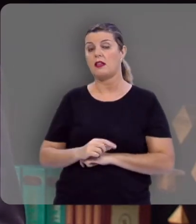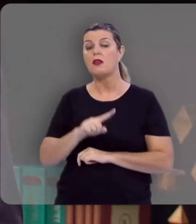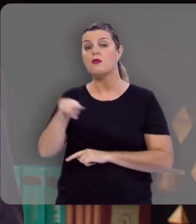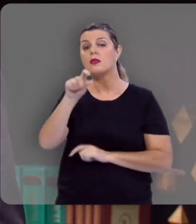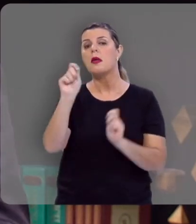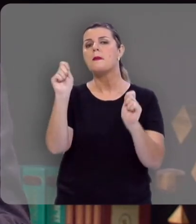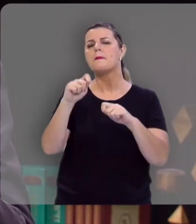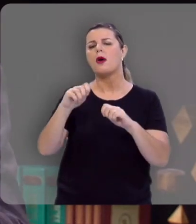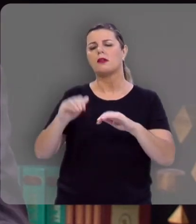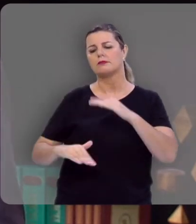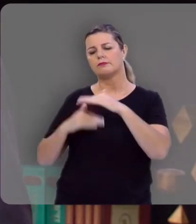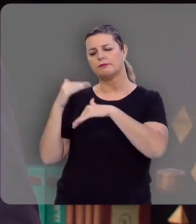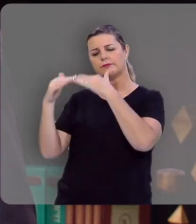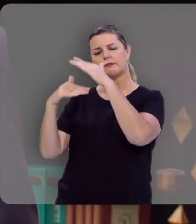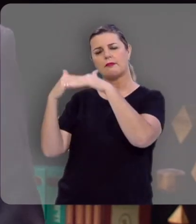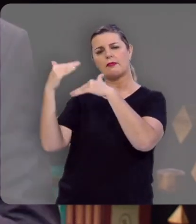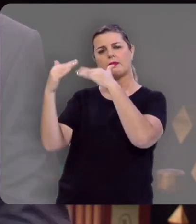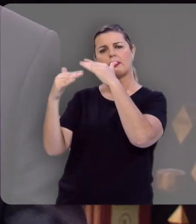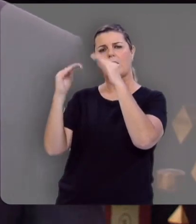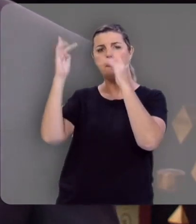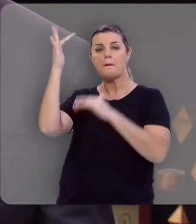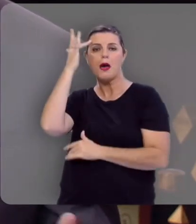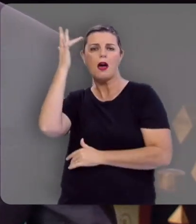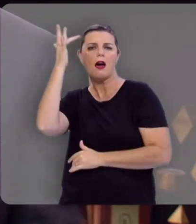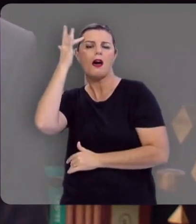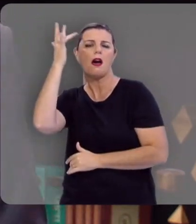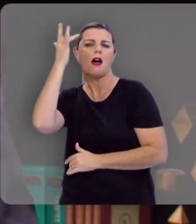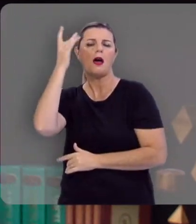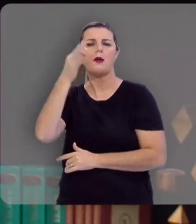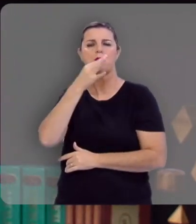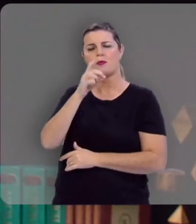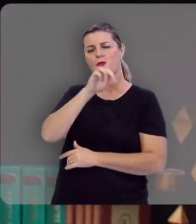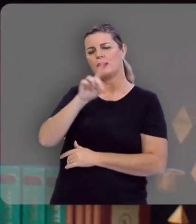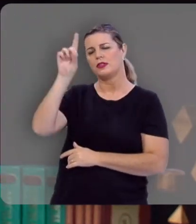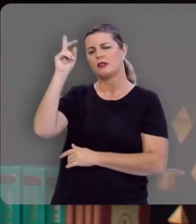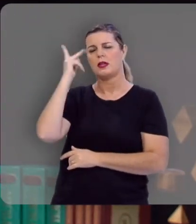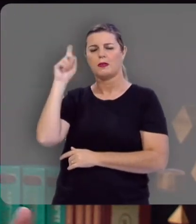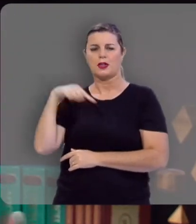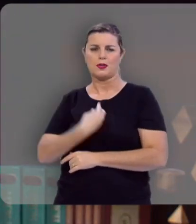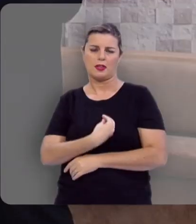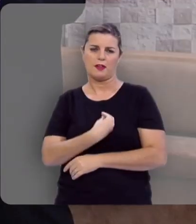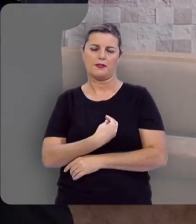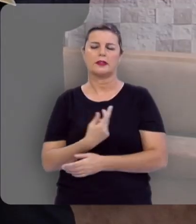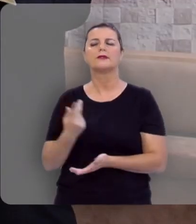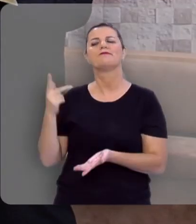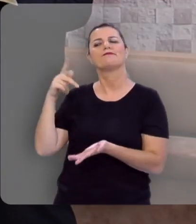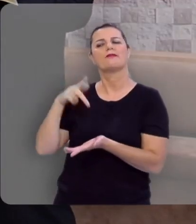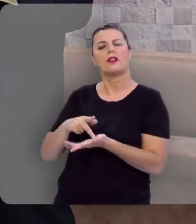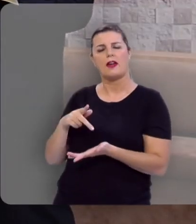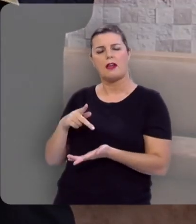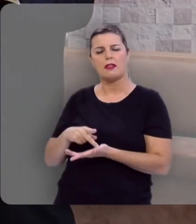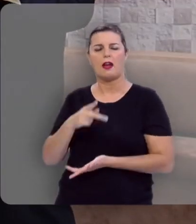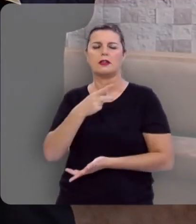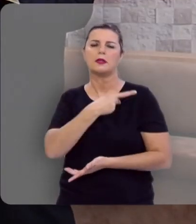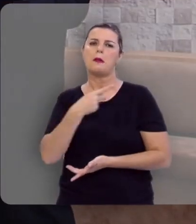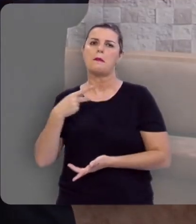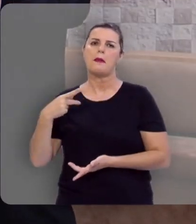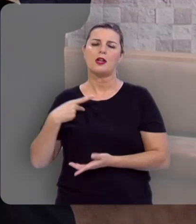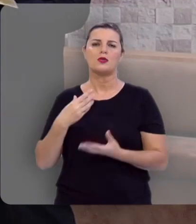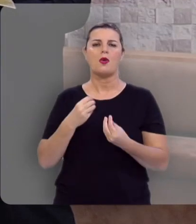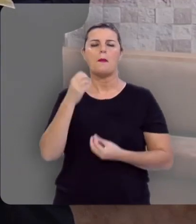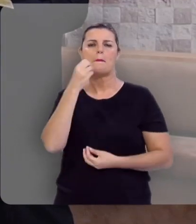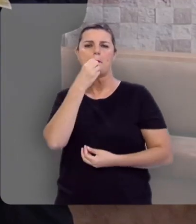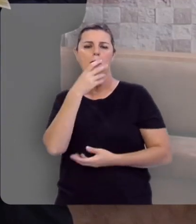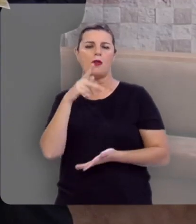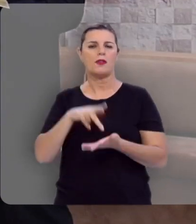você possa crescer na direção da maturidade. Esse é o propósito de Deus para a nossa vida, não é verdade? Exatamente isso, pastor. Que coisa boa. Muito